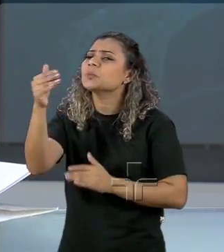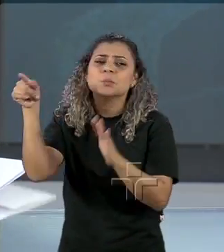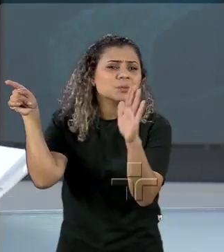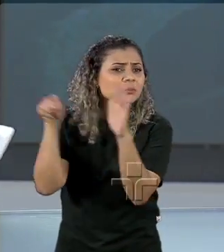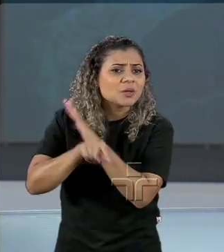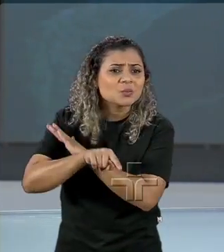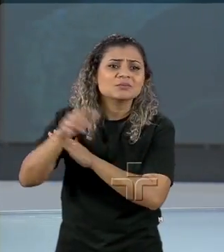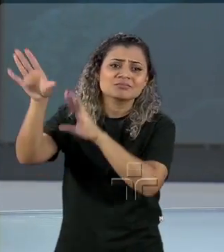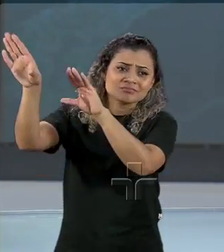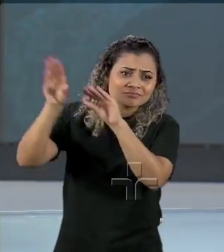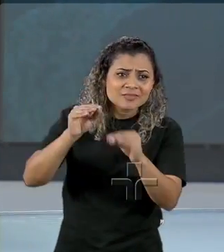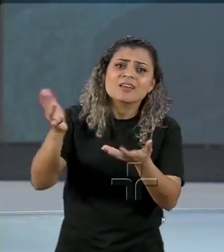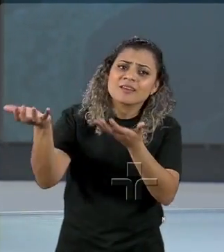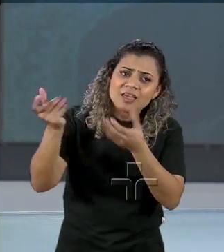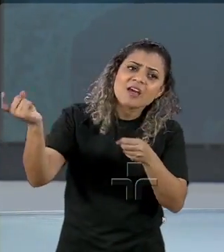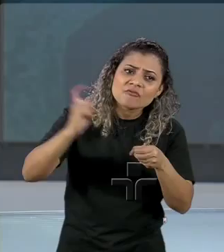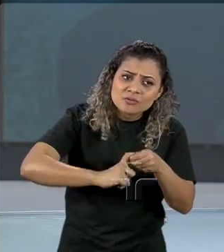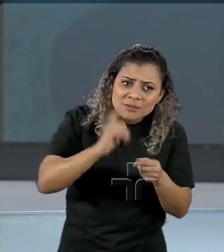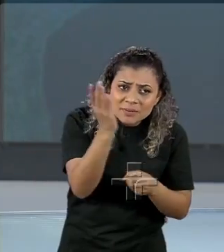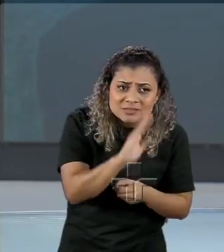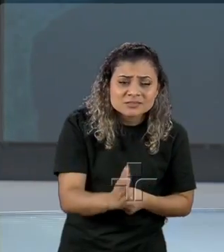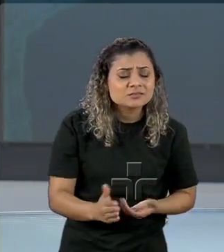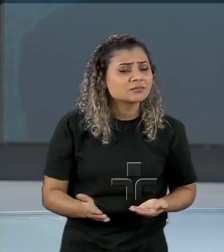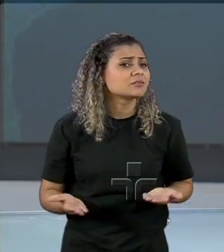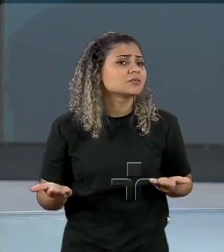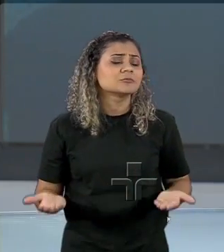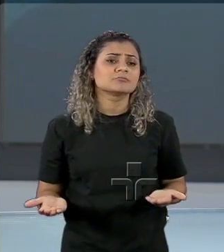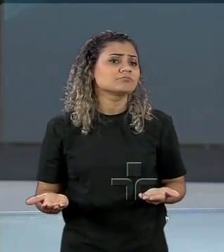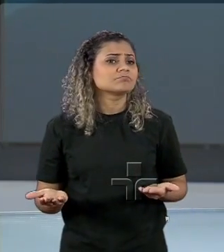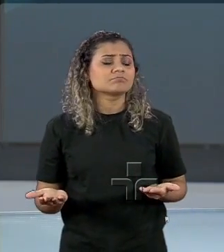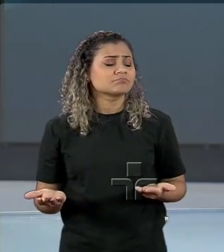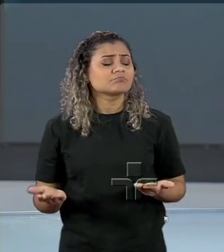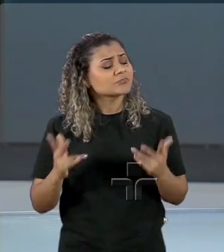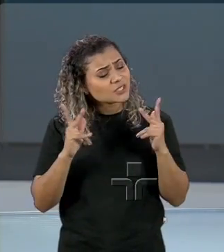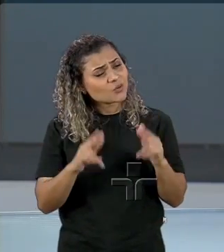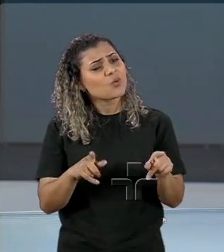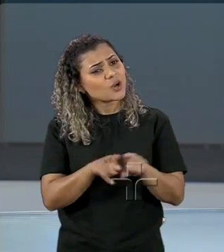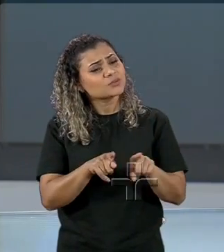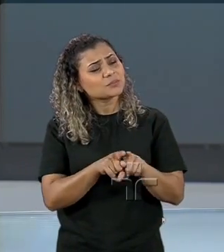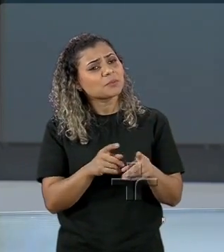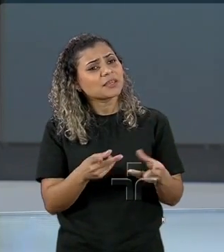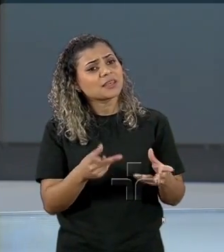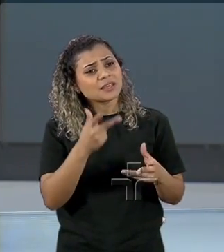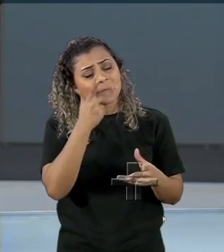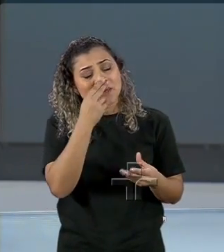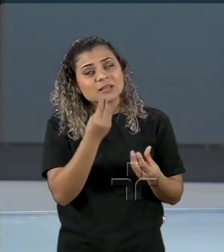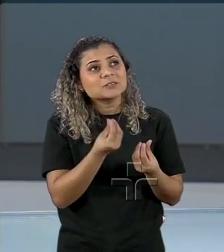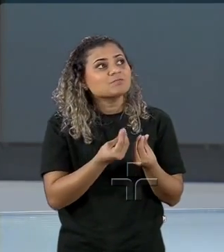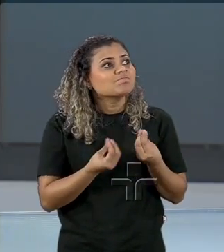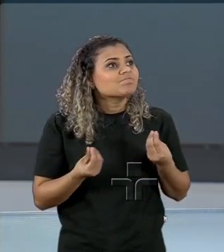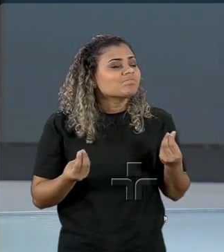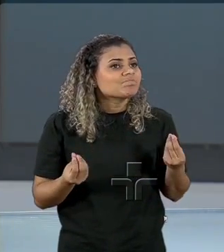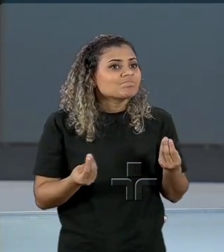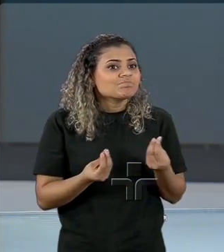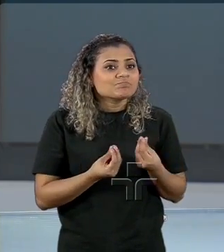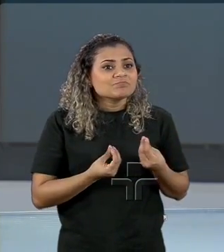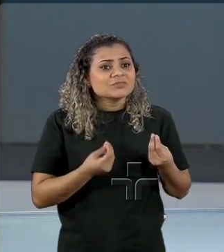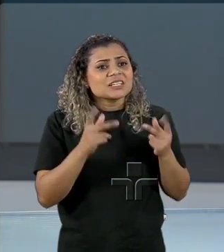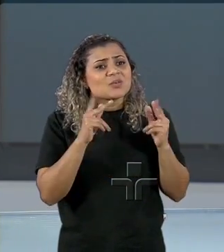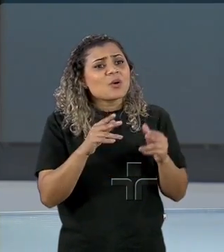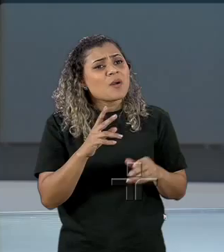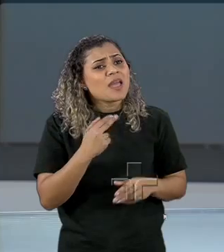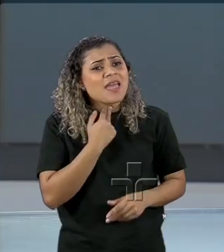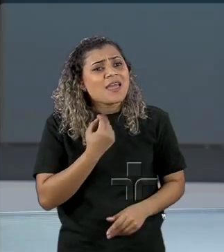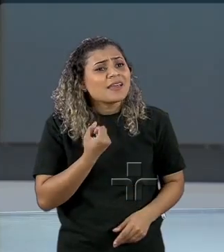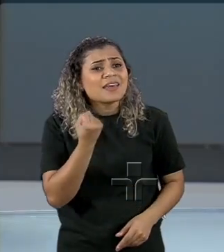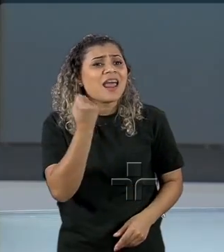até com esse algo mais de gravidade, não é?